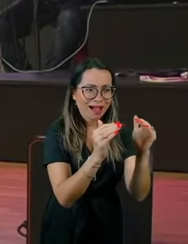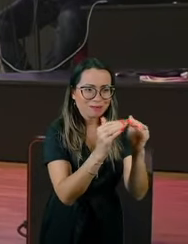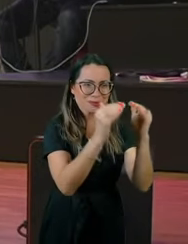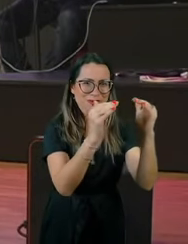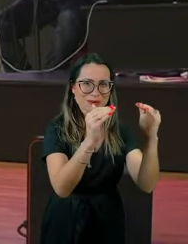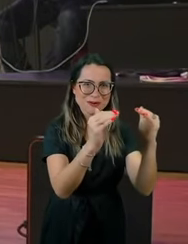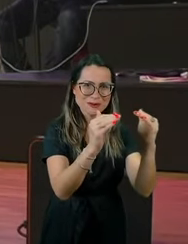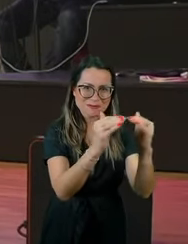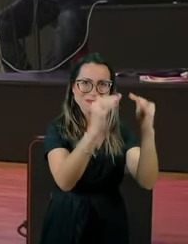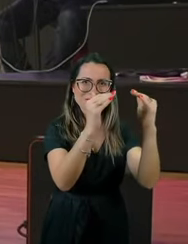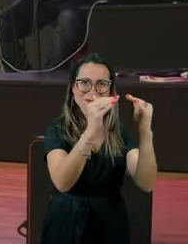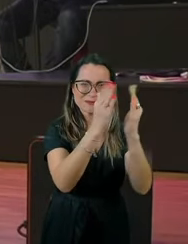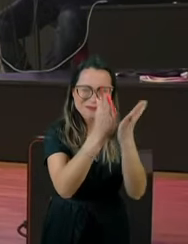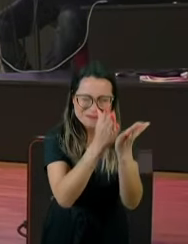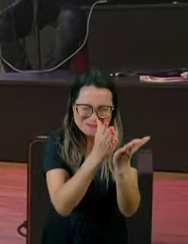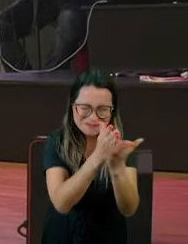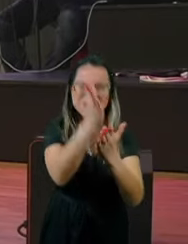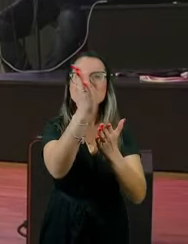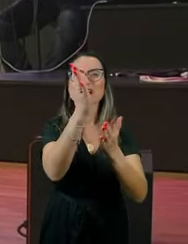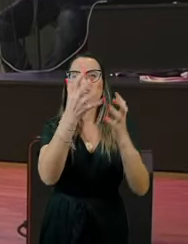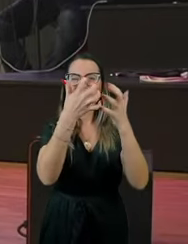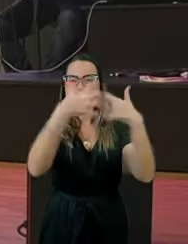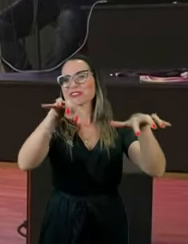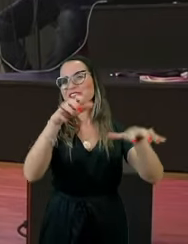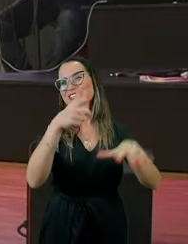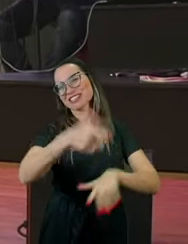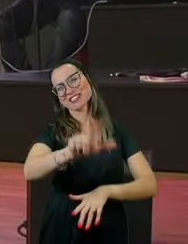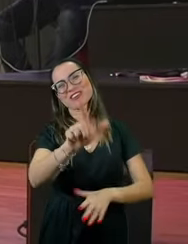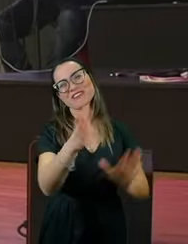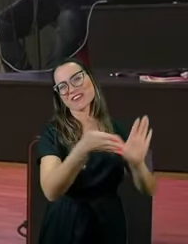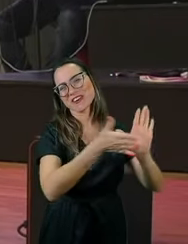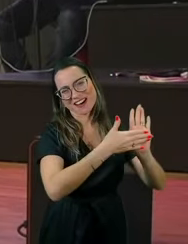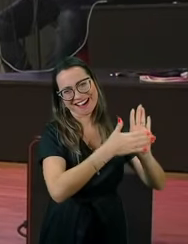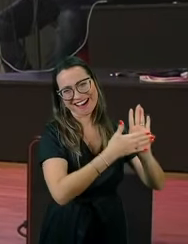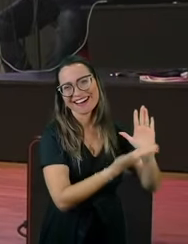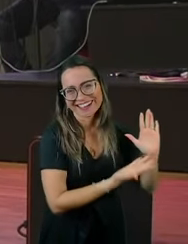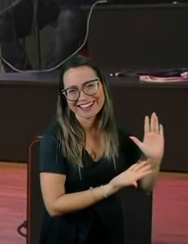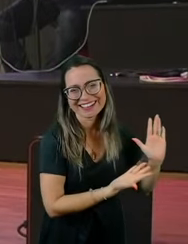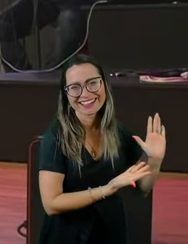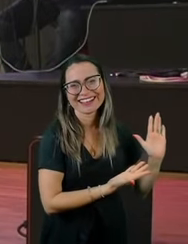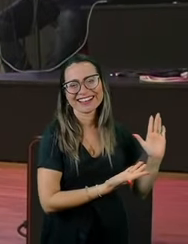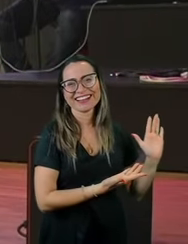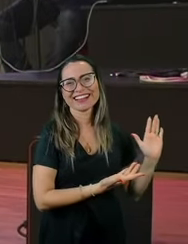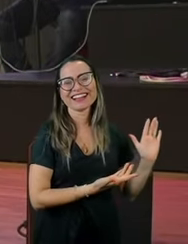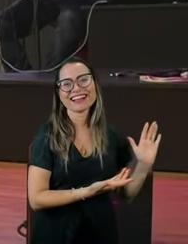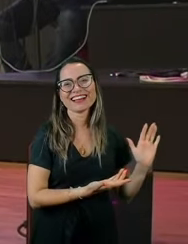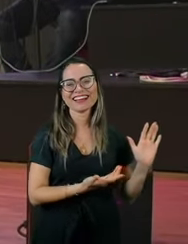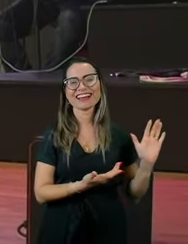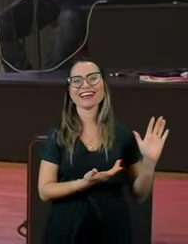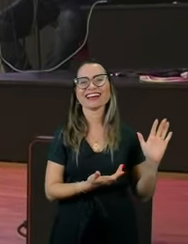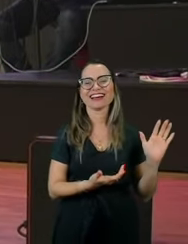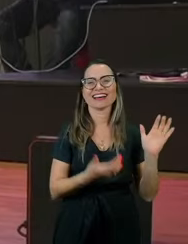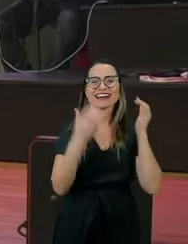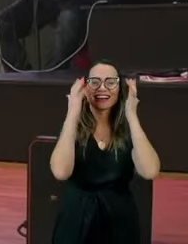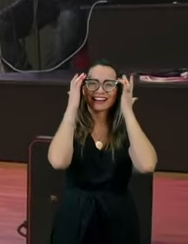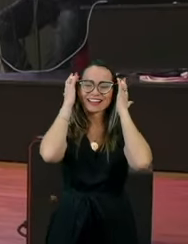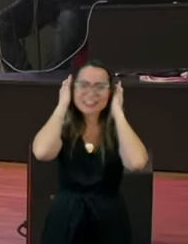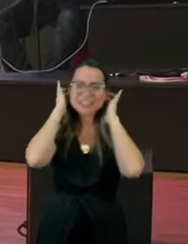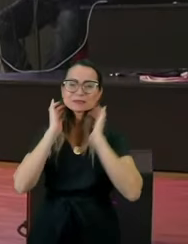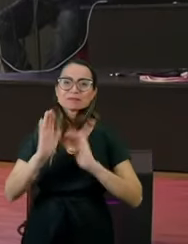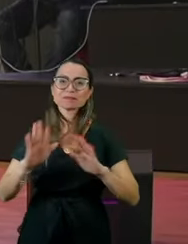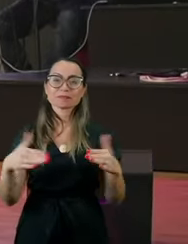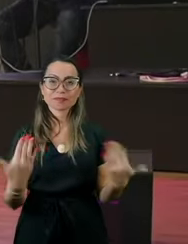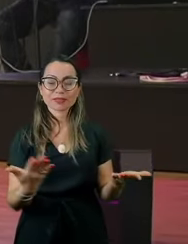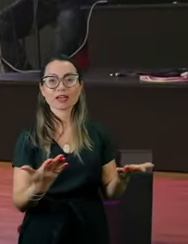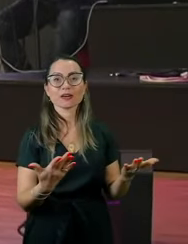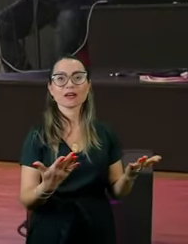funcionar novamente ao propósito. Elas são, sabe, elas adaptam e conectam à vontade